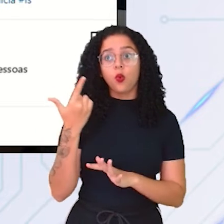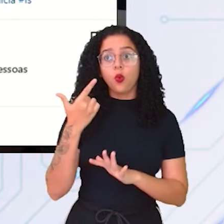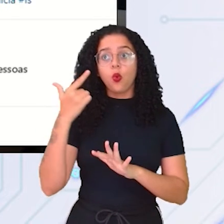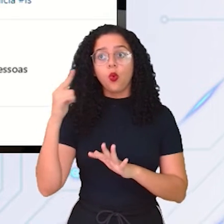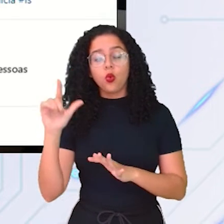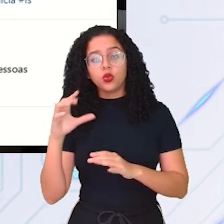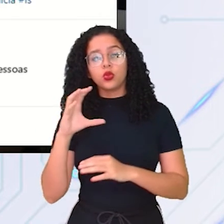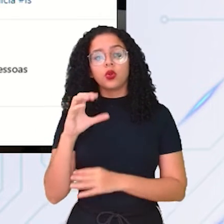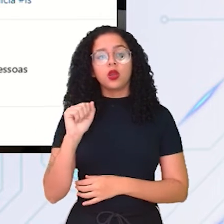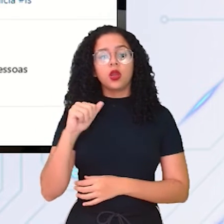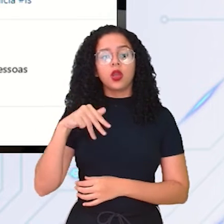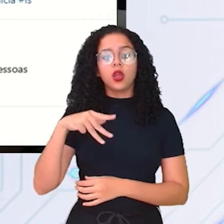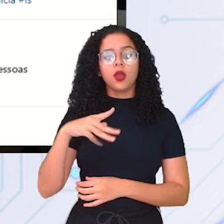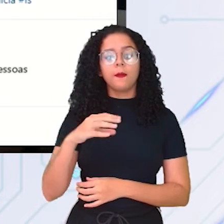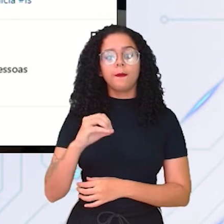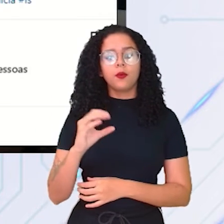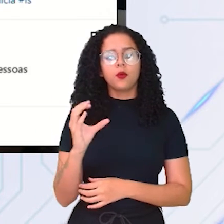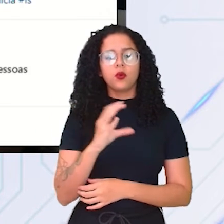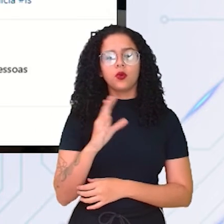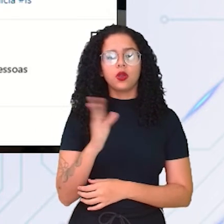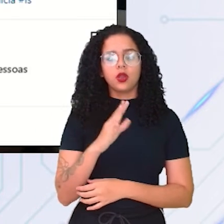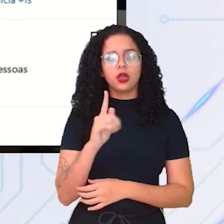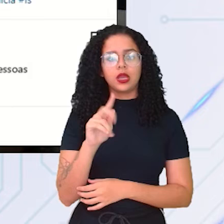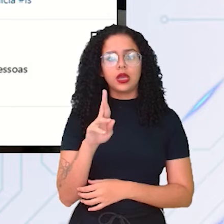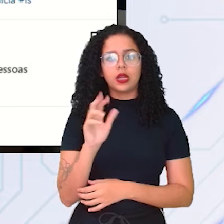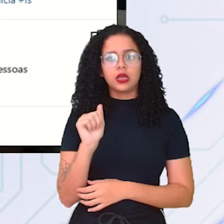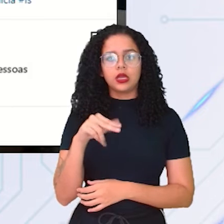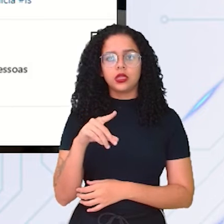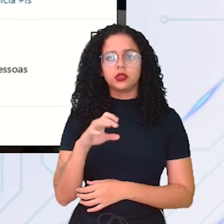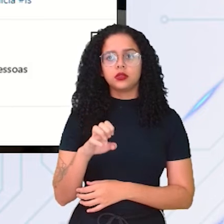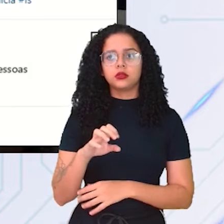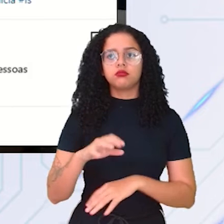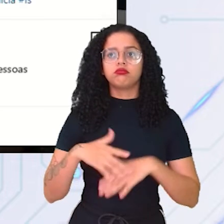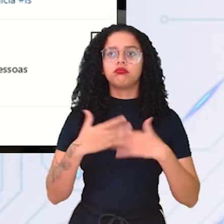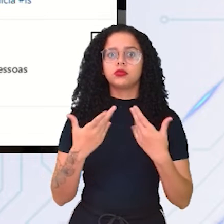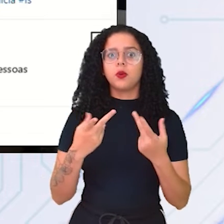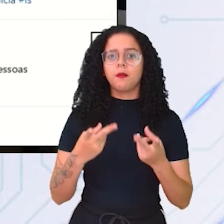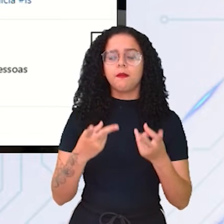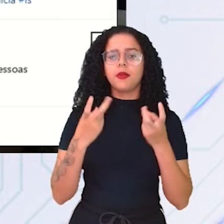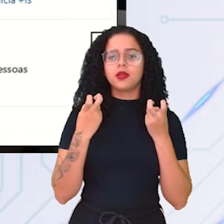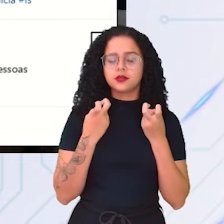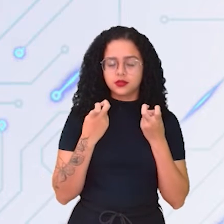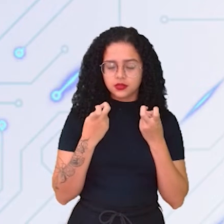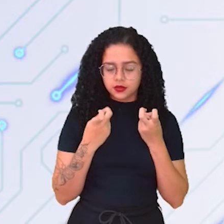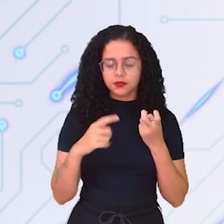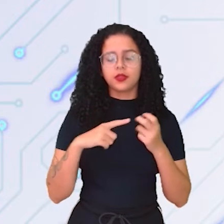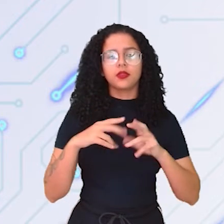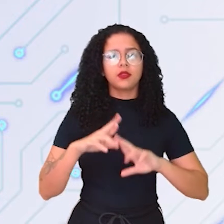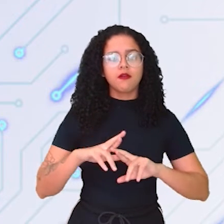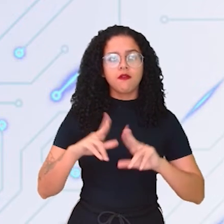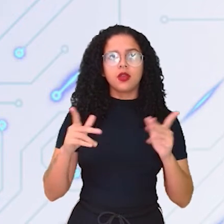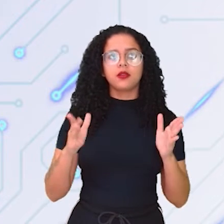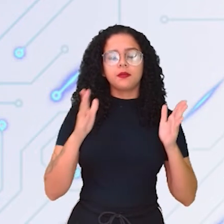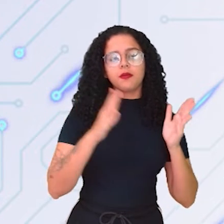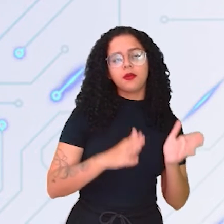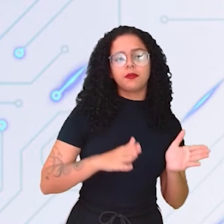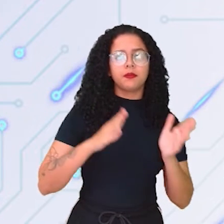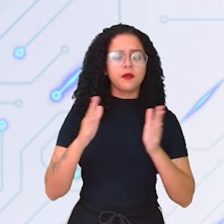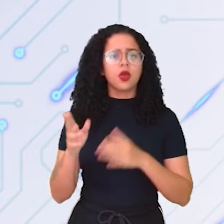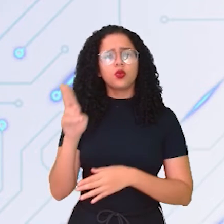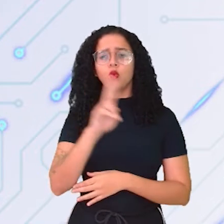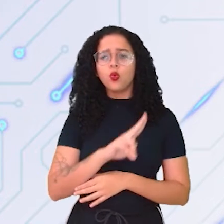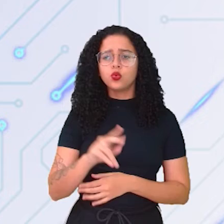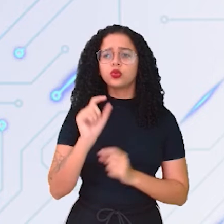que é uma página também de informações, bandidos assaltam carro. Então percebam que há uma diferença no uso